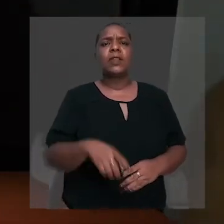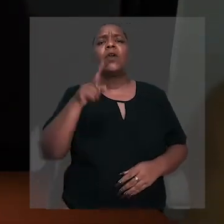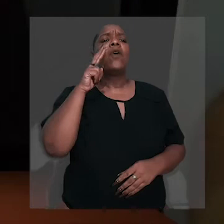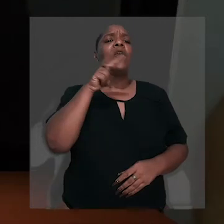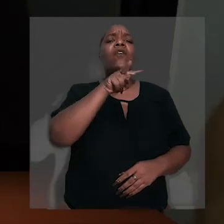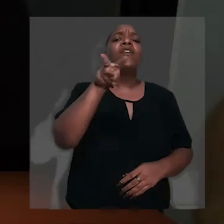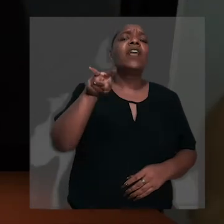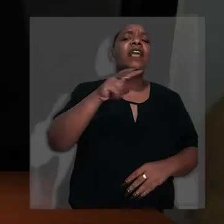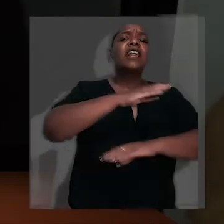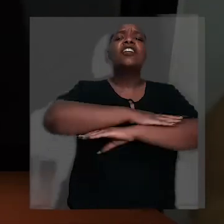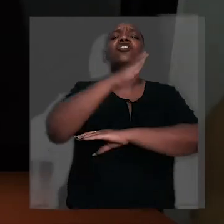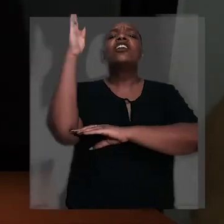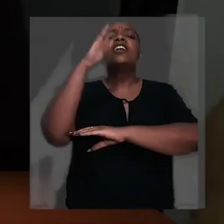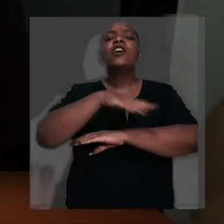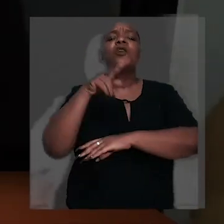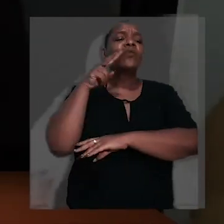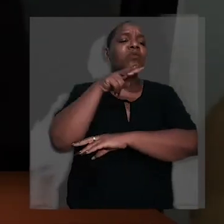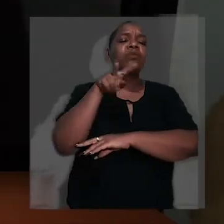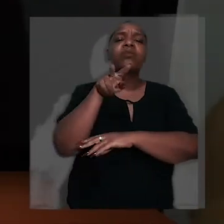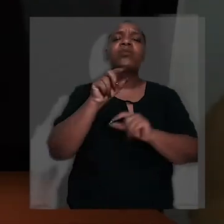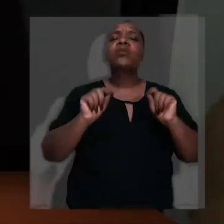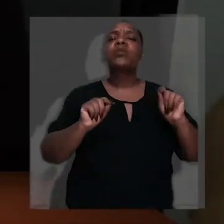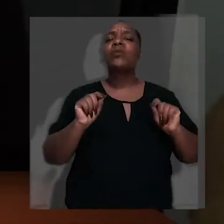O que você vê na sua janela?